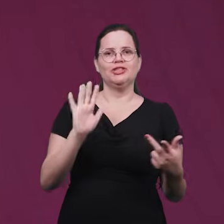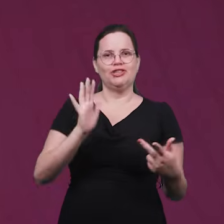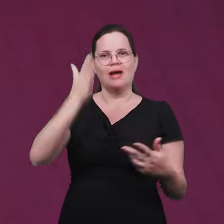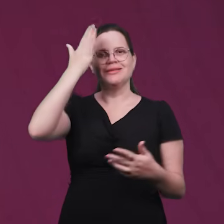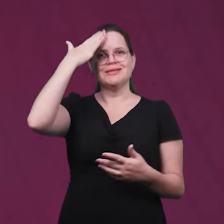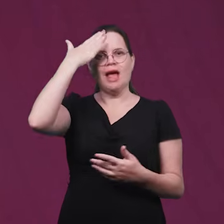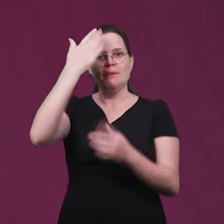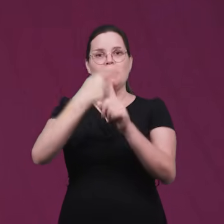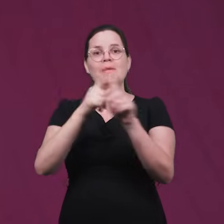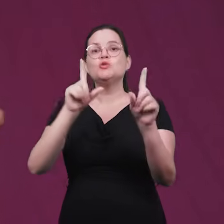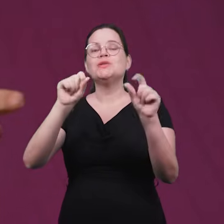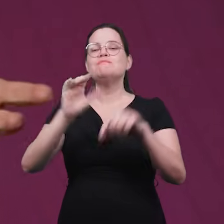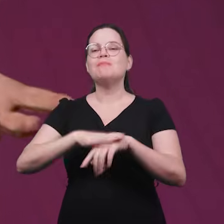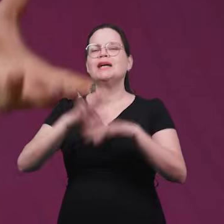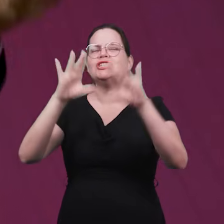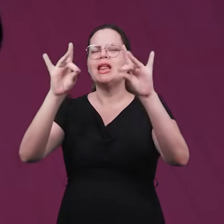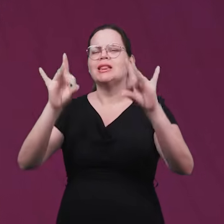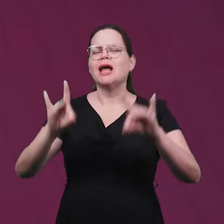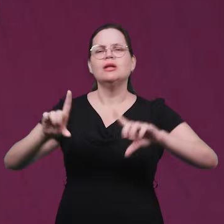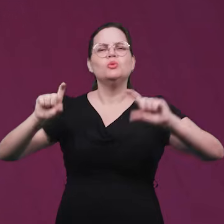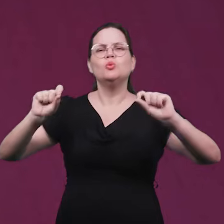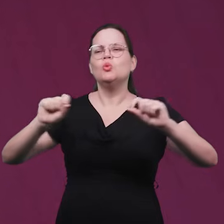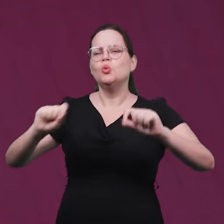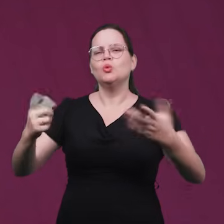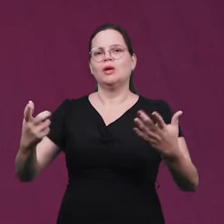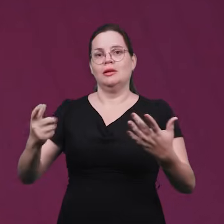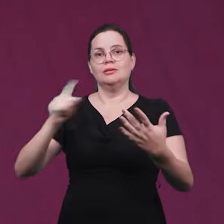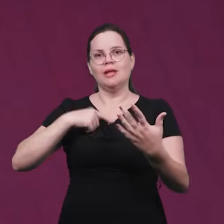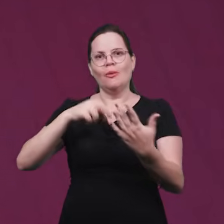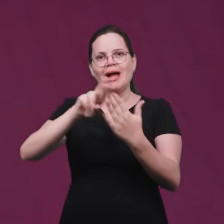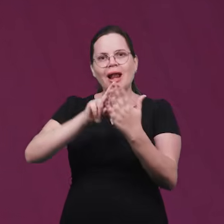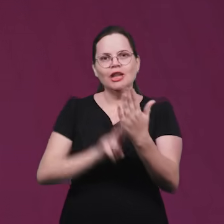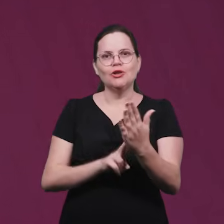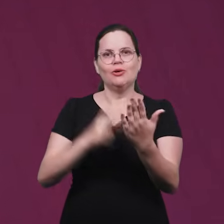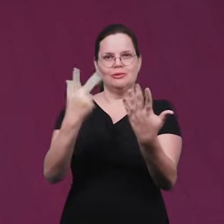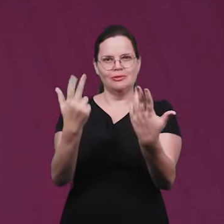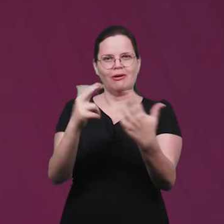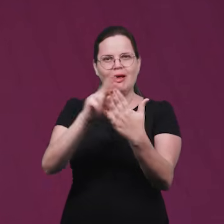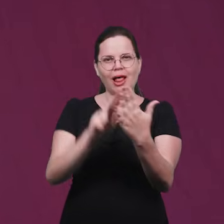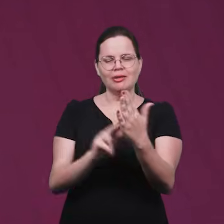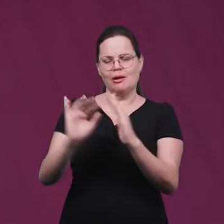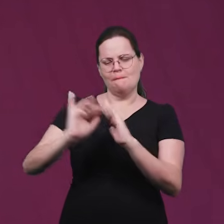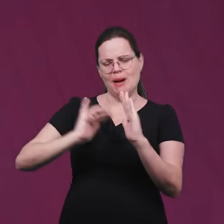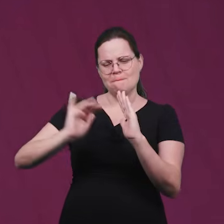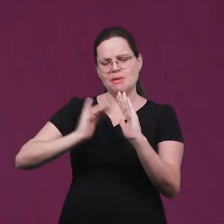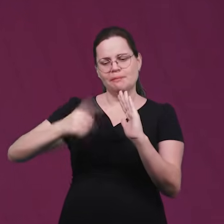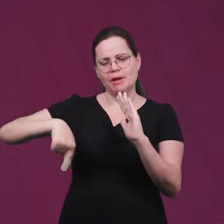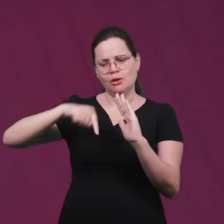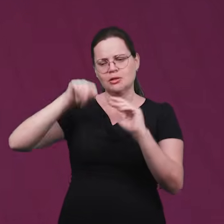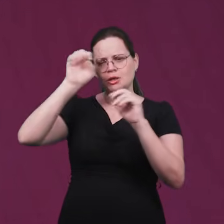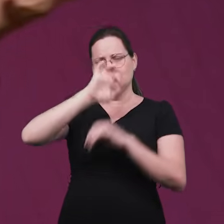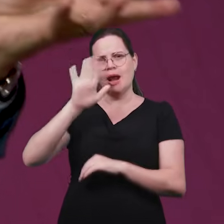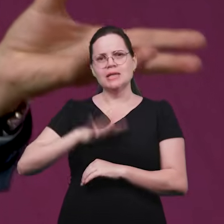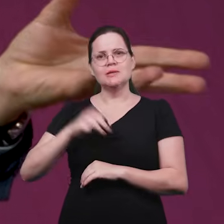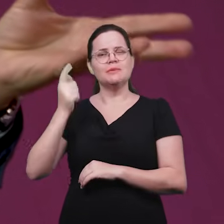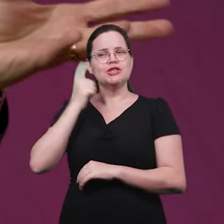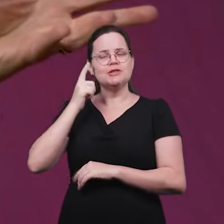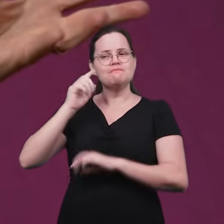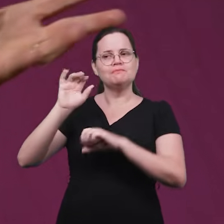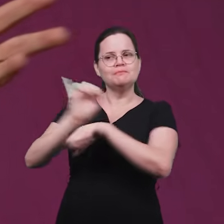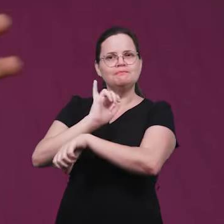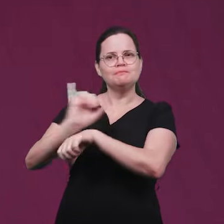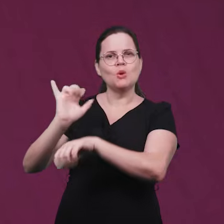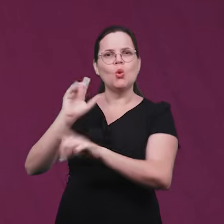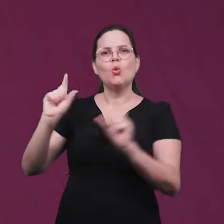dos missionários, trazer esse relato daquilo que mais pode ser feito